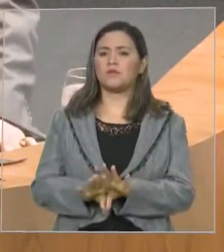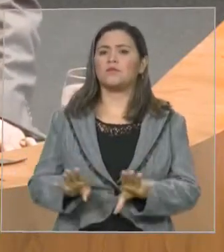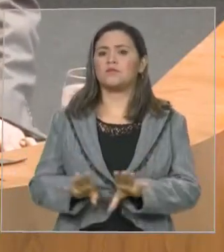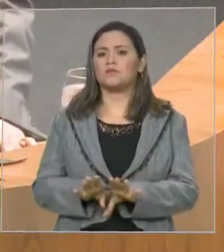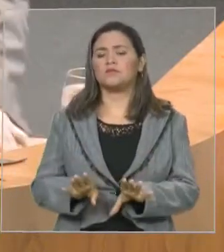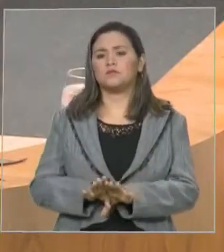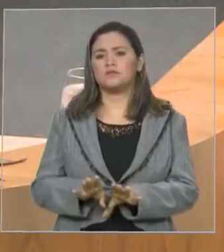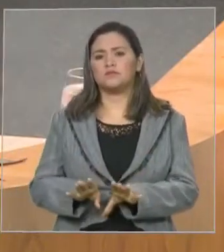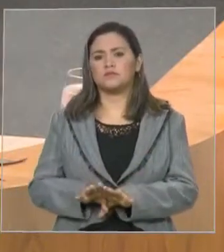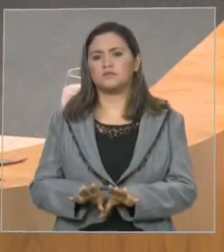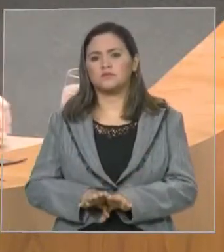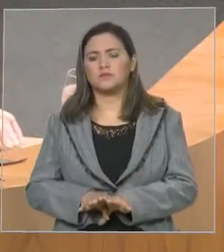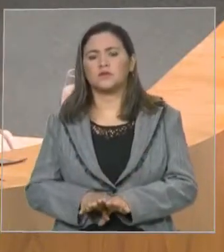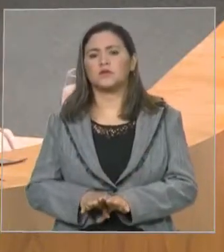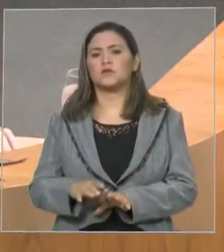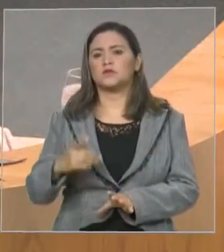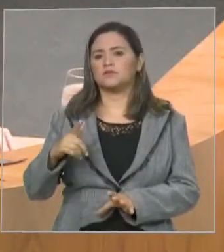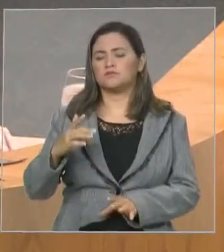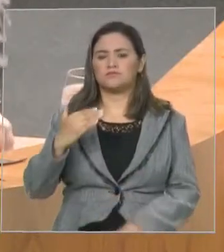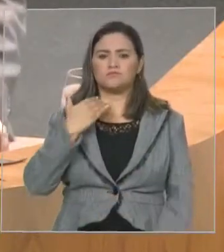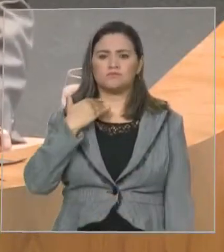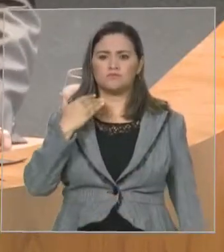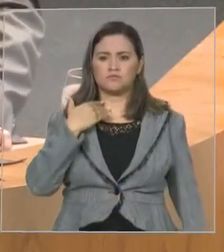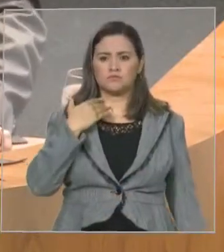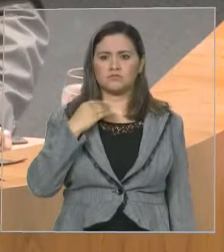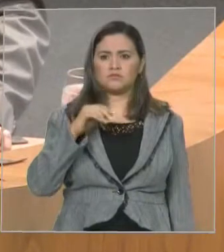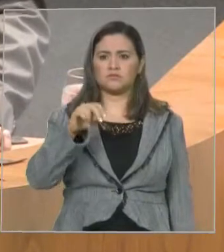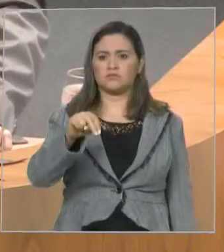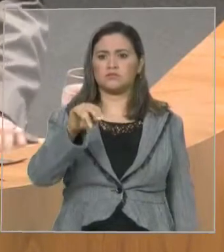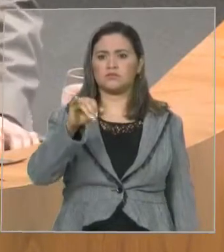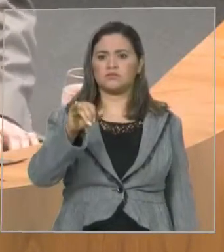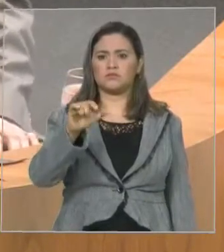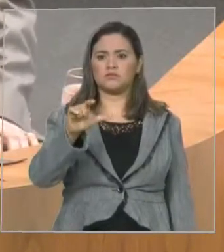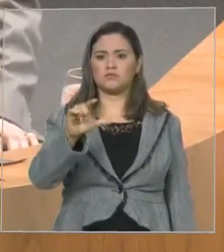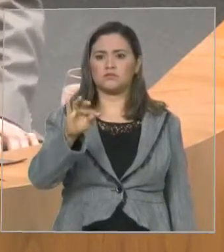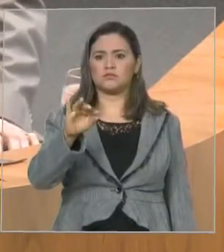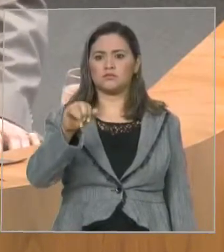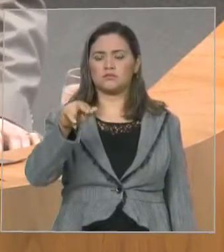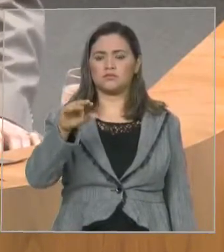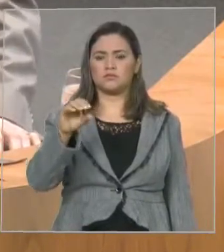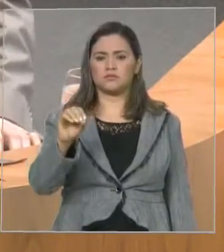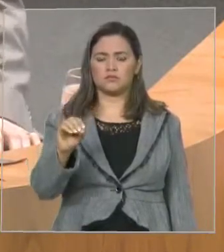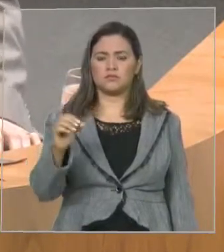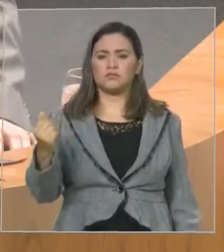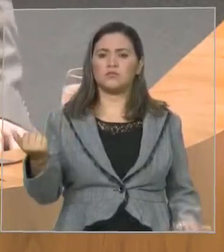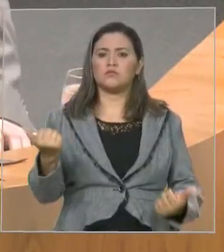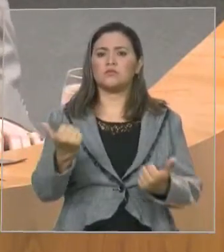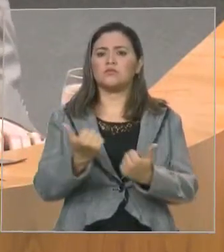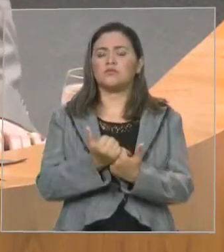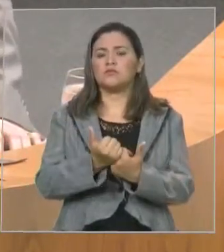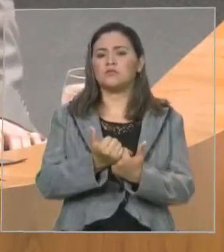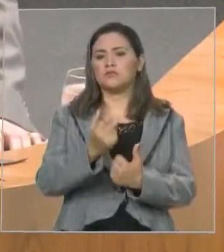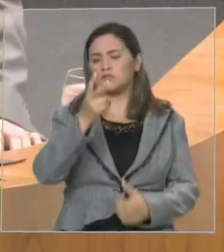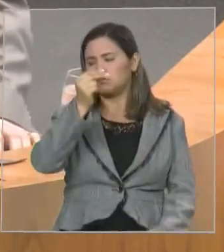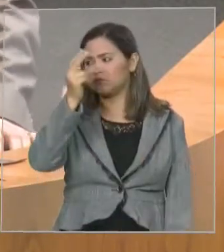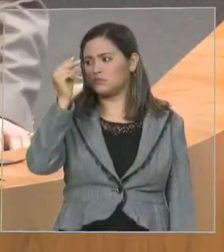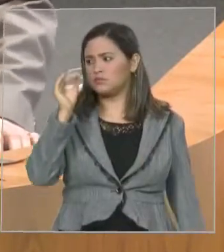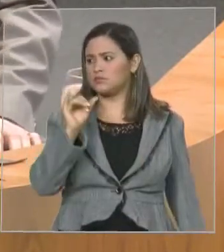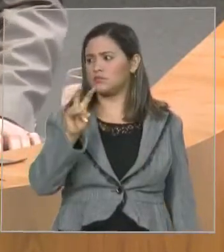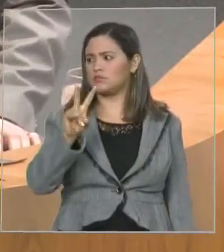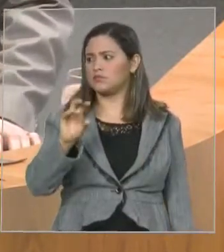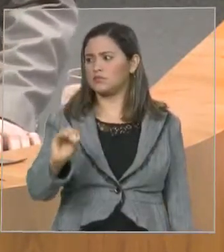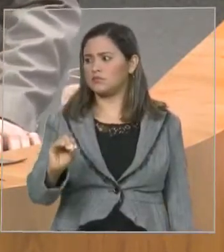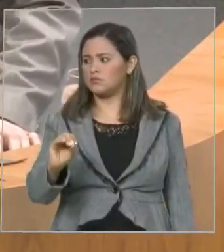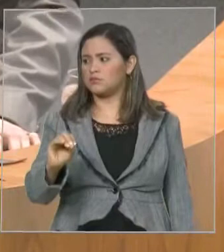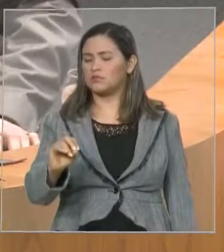Mateus. O prefeito Miltinho Aragão, o vice-prefeito Ivo, já nos cobraram, deputado, vá à tribuna,